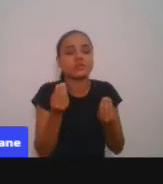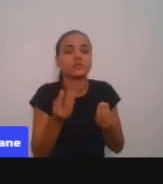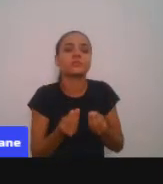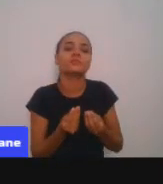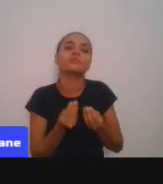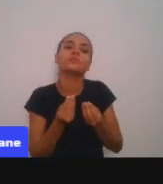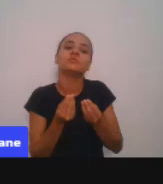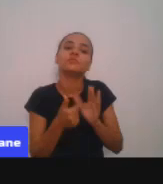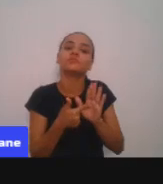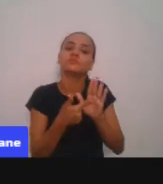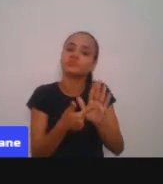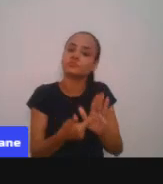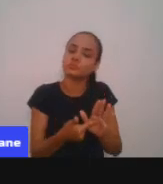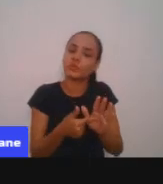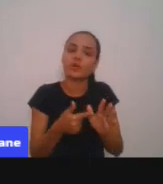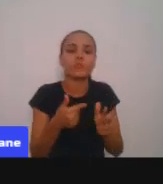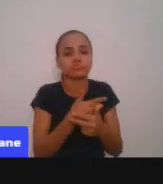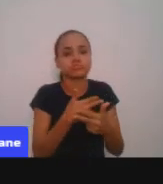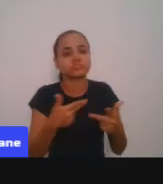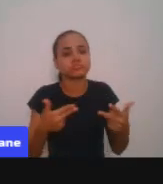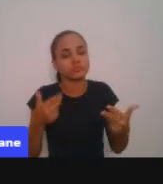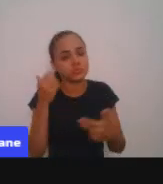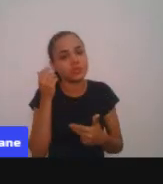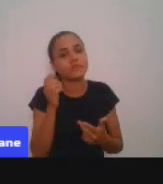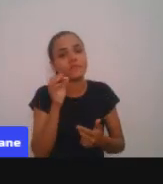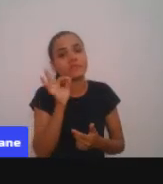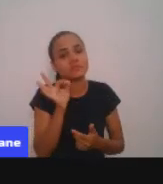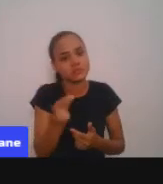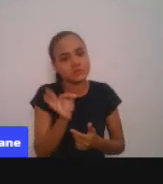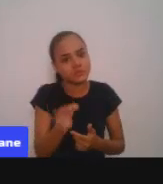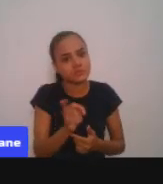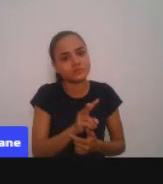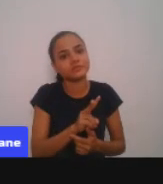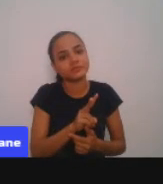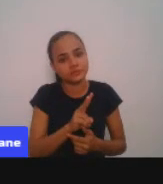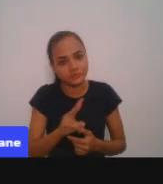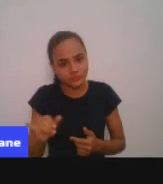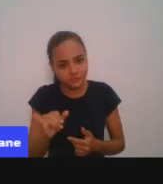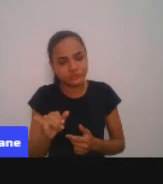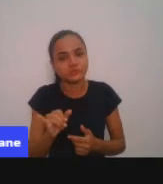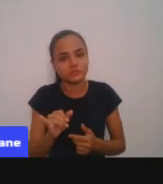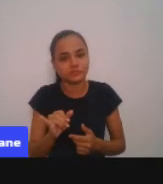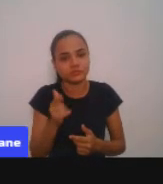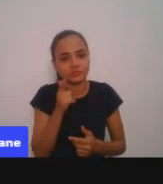vá dar certo, né? Então, vamos ver agora o próximo.